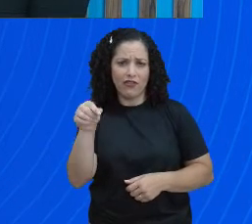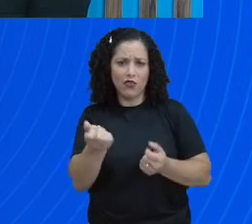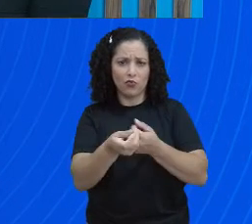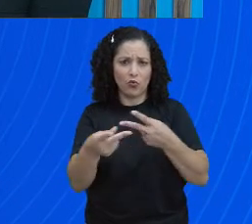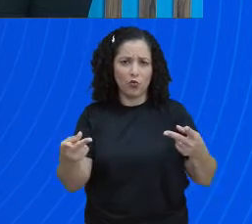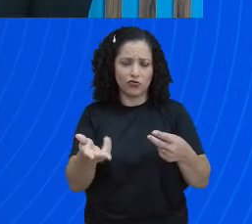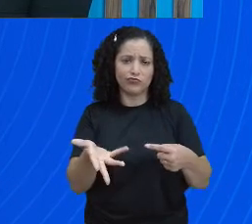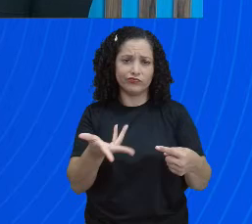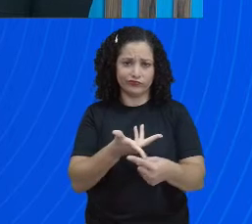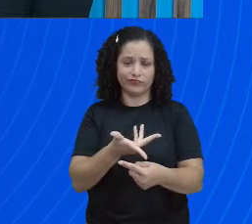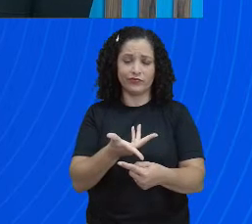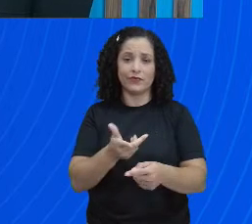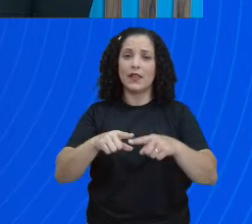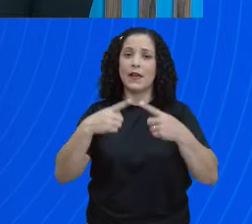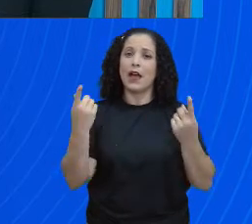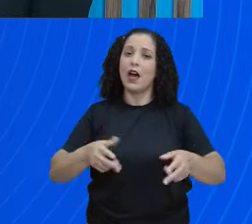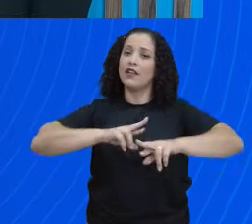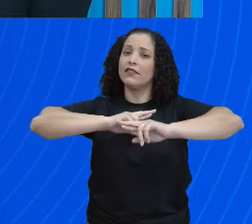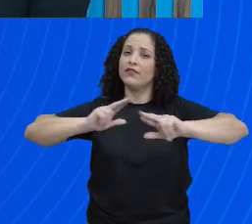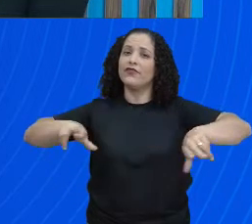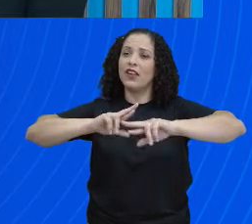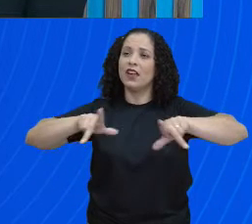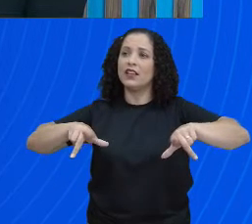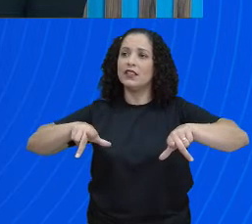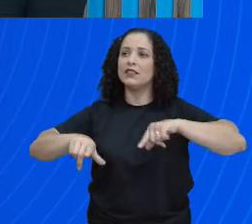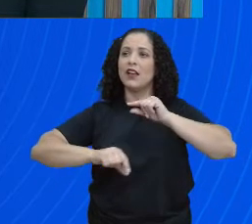A diferença é que combustível fóssil